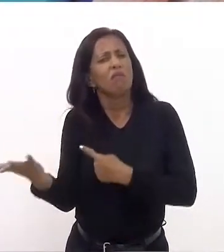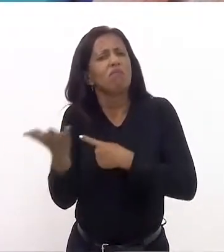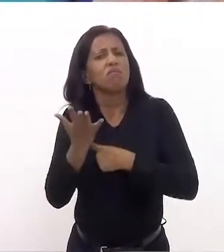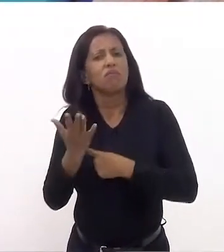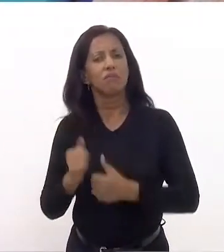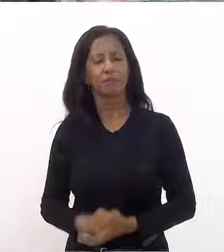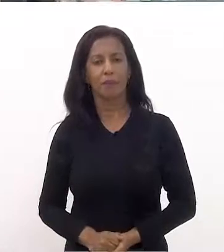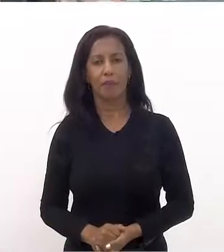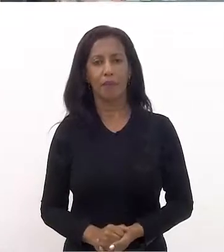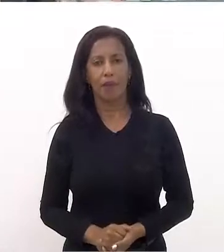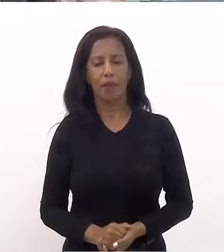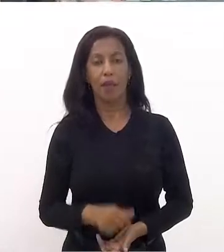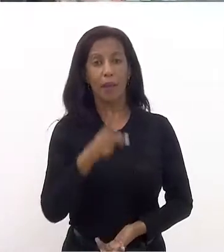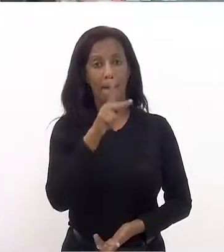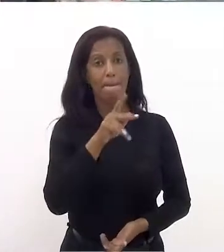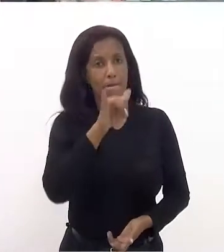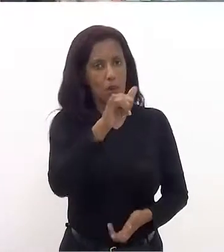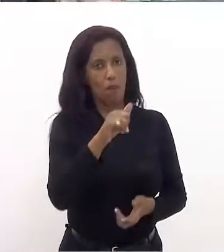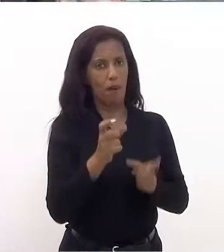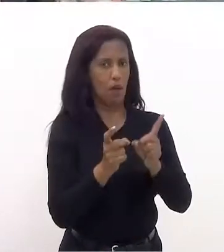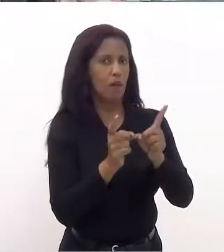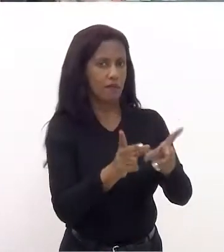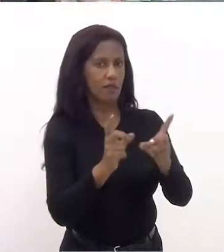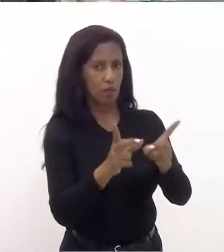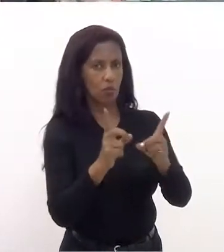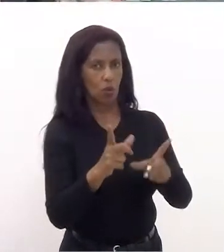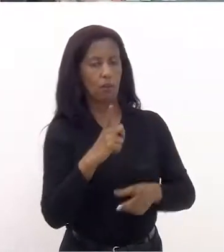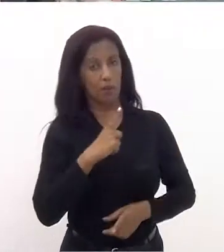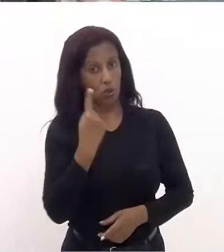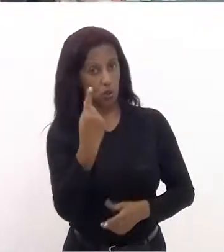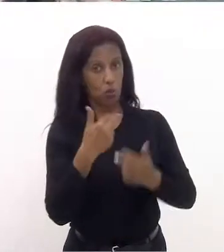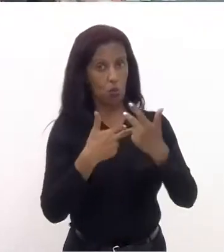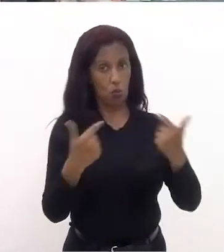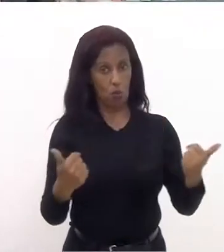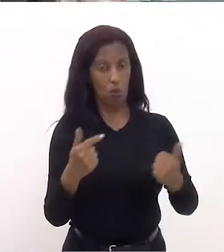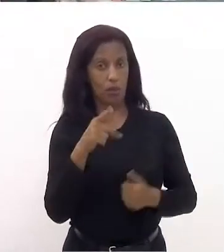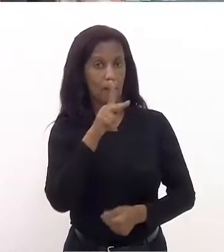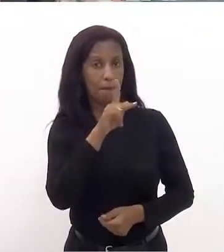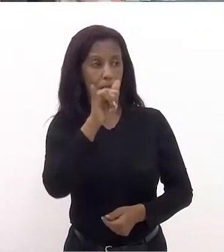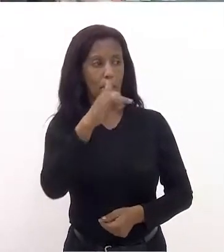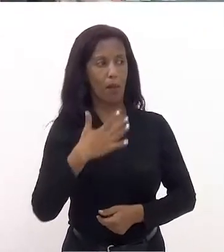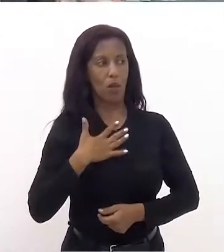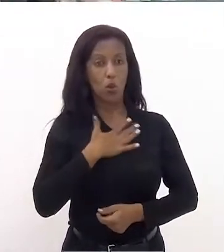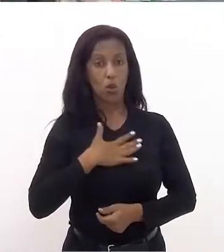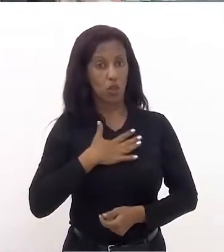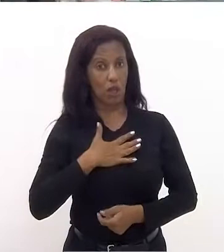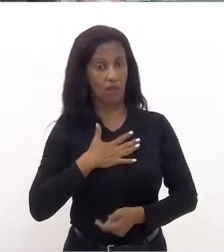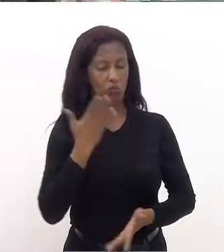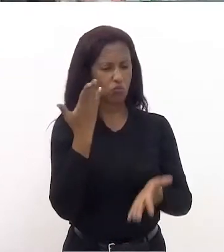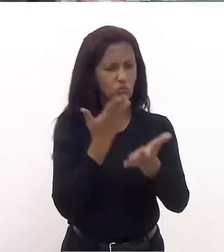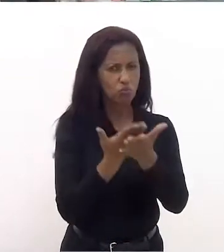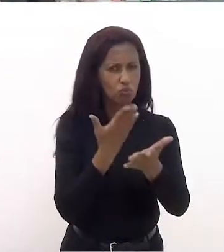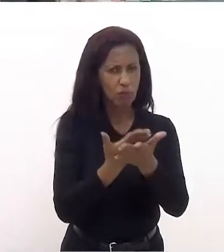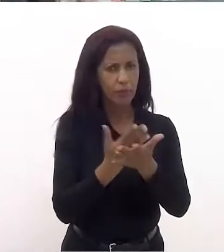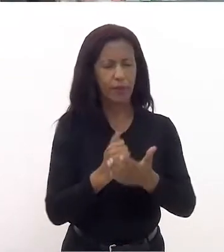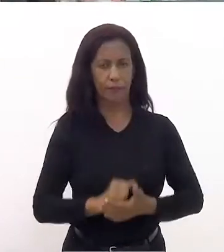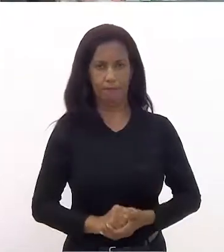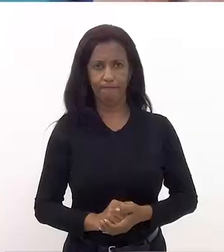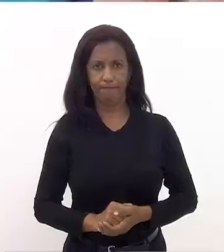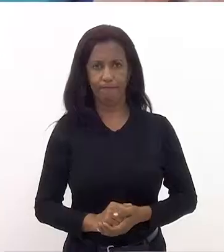sua infância? Meu pai era comerciante, mas tinha uma coisa, ele gostava muito que eu estudasse.